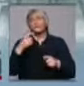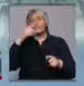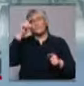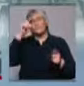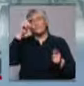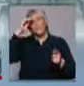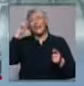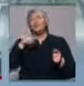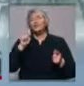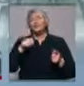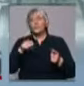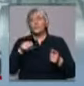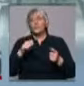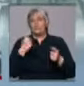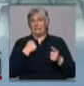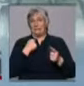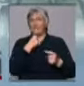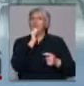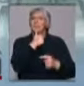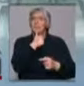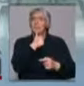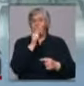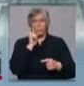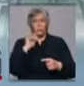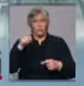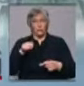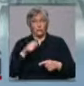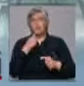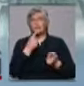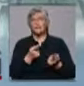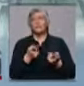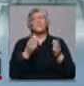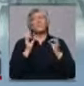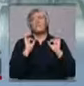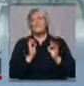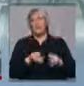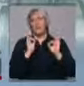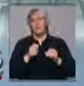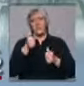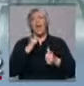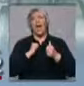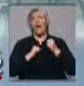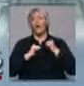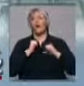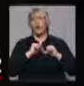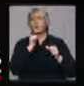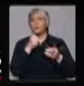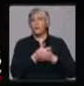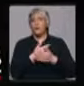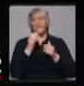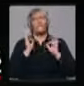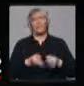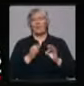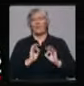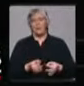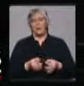nesse sábado, decidia assim: tendo sido dispensada a realização de autópsia médico-legal.